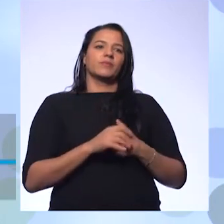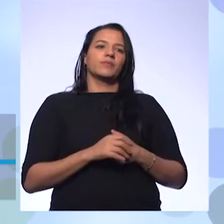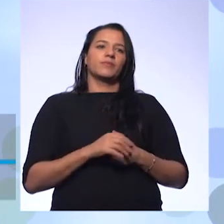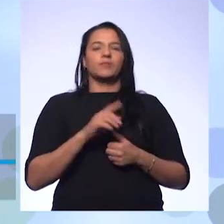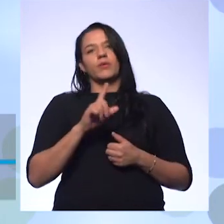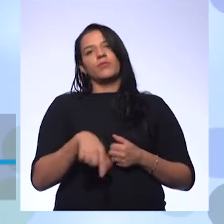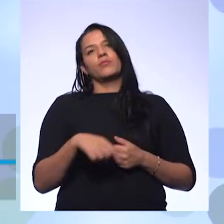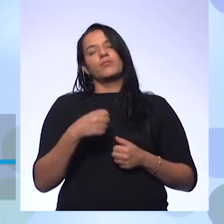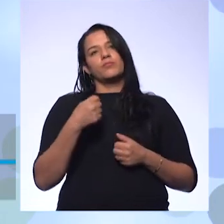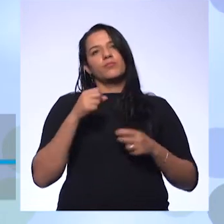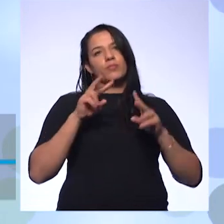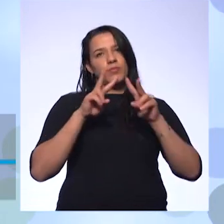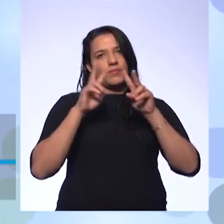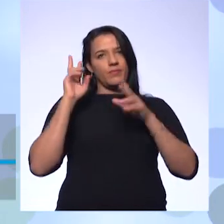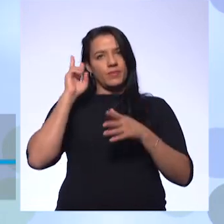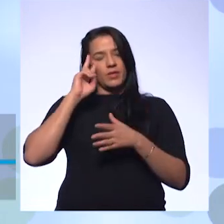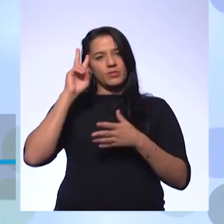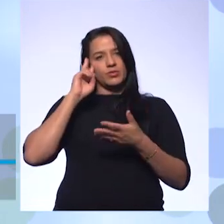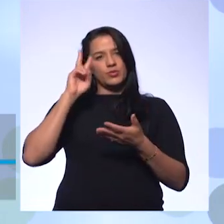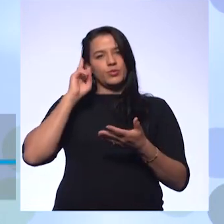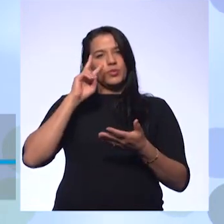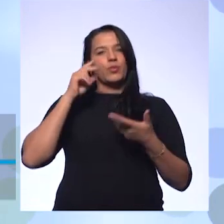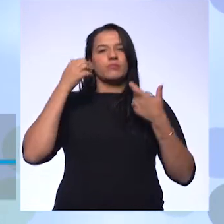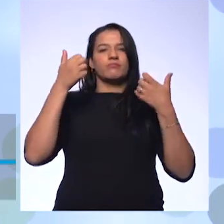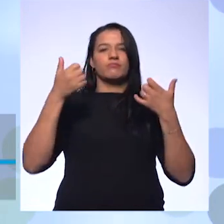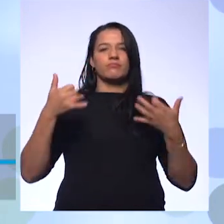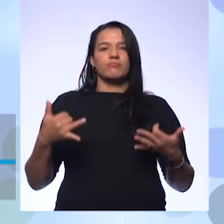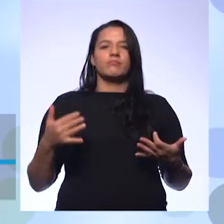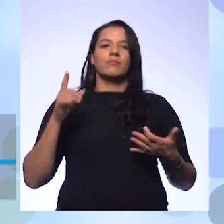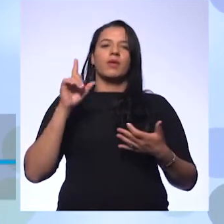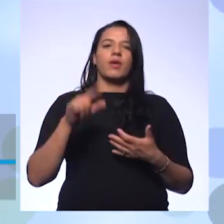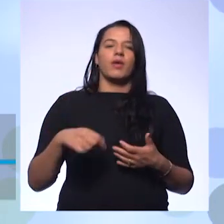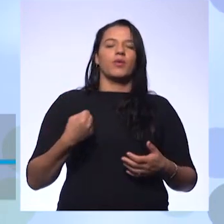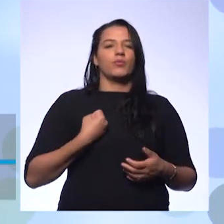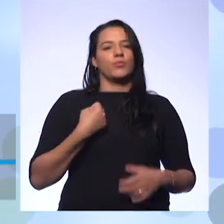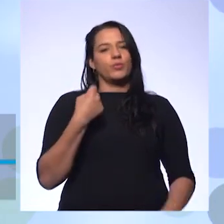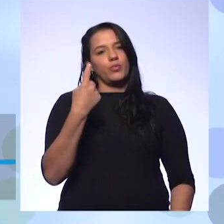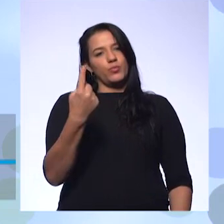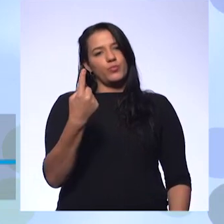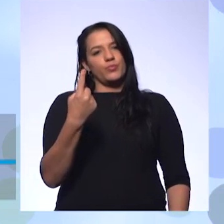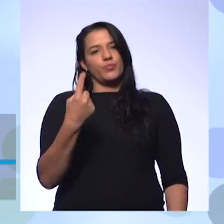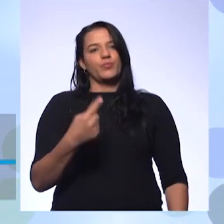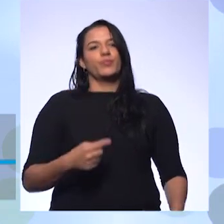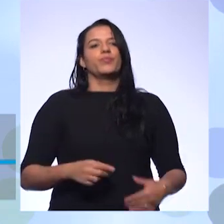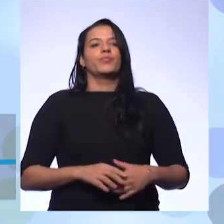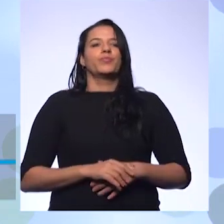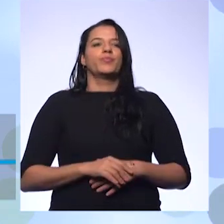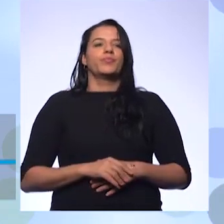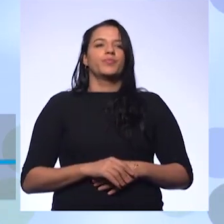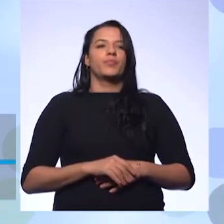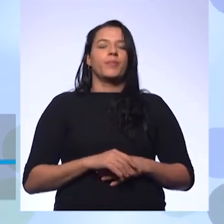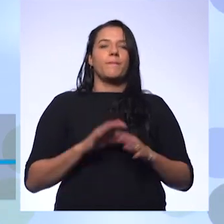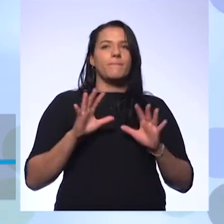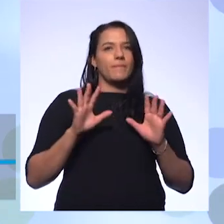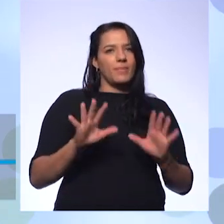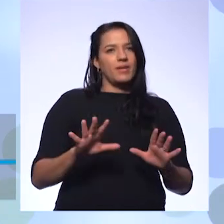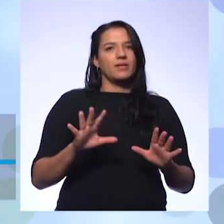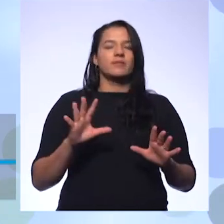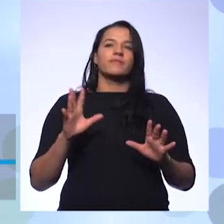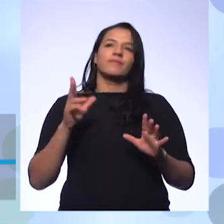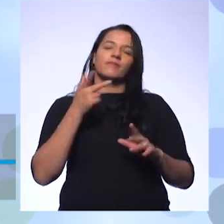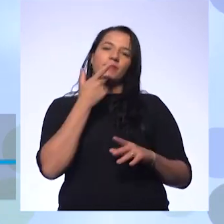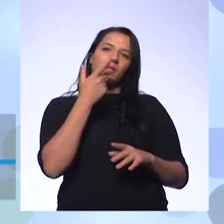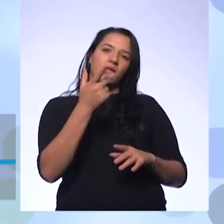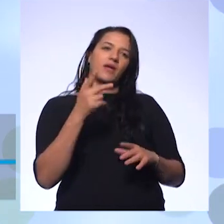largamente aceita, historicamente falando, pelos historiadores, a teoria do Boris Fausto, tá? Claro que eu não estou dizendo que as pessoas